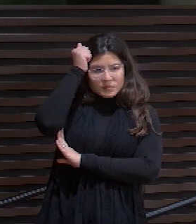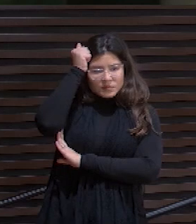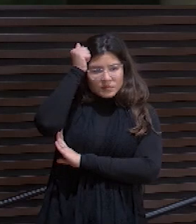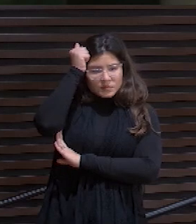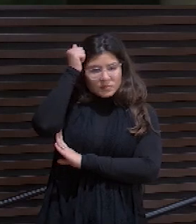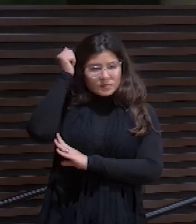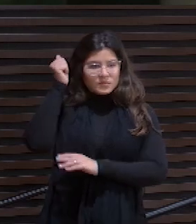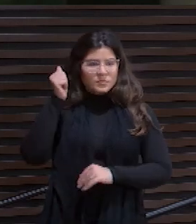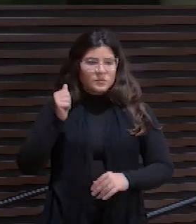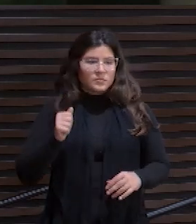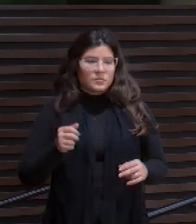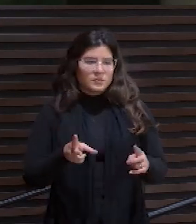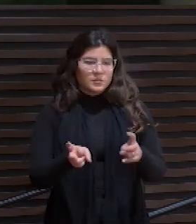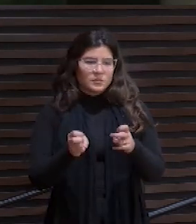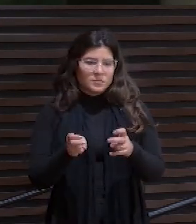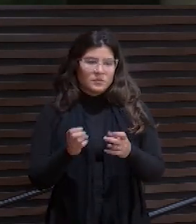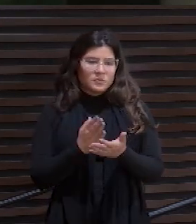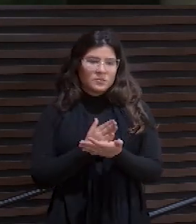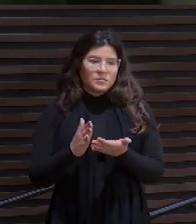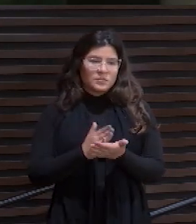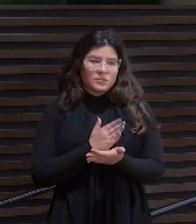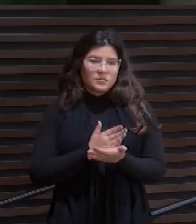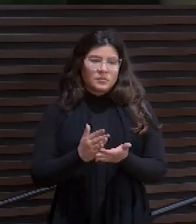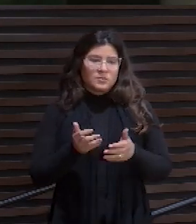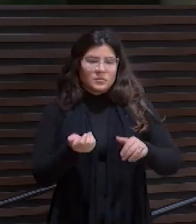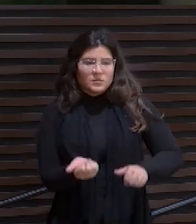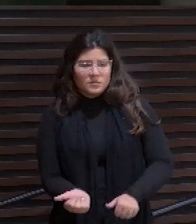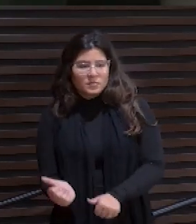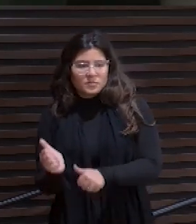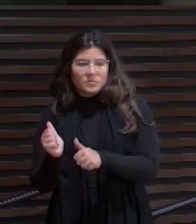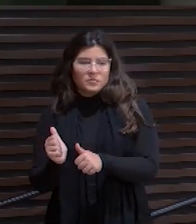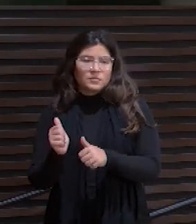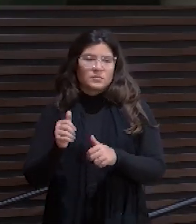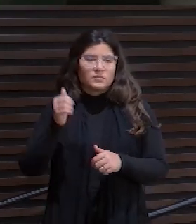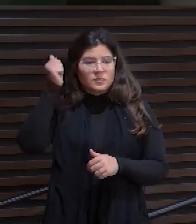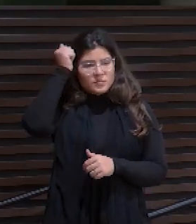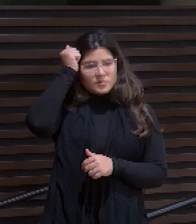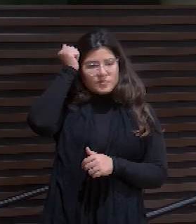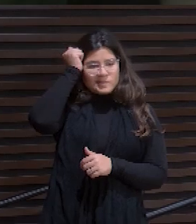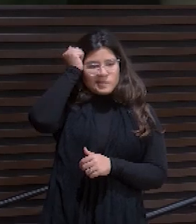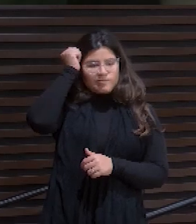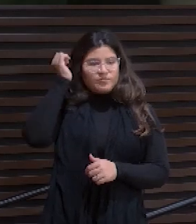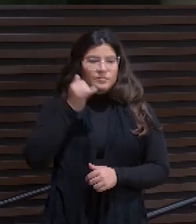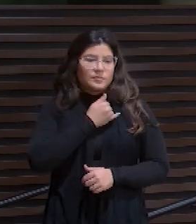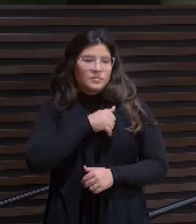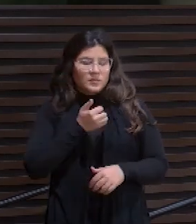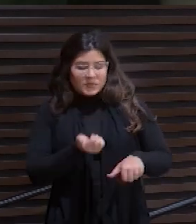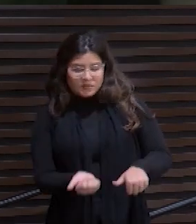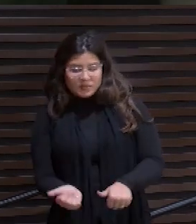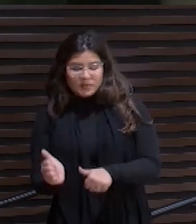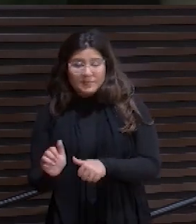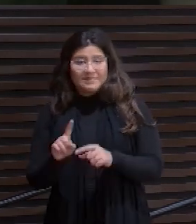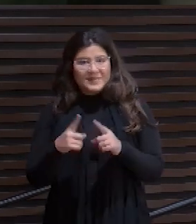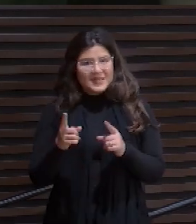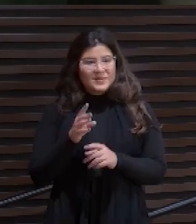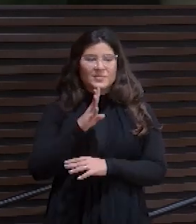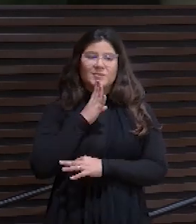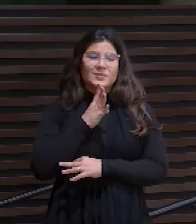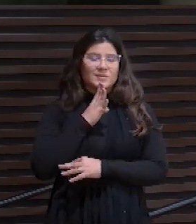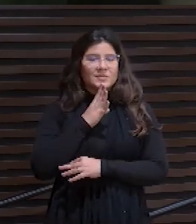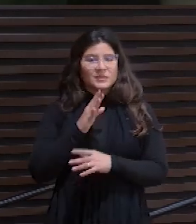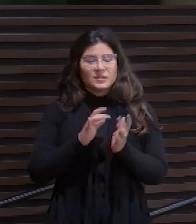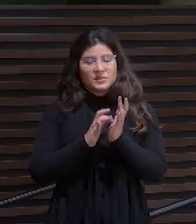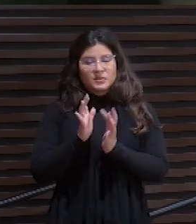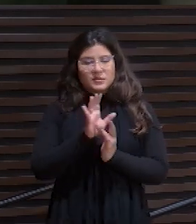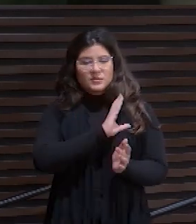nós percebemos que alguns se batizaram com o batismo de arrependimento de João Batista, porém não conheciam Jesus Cristo como